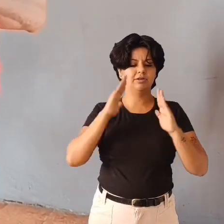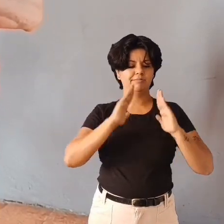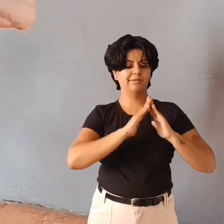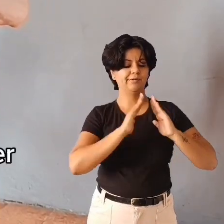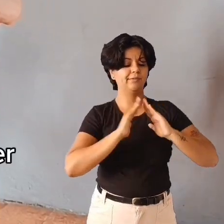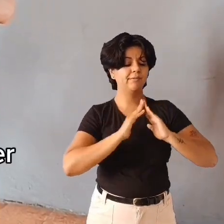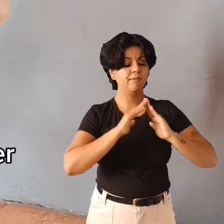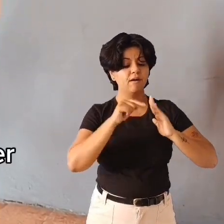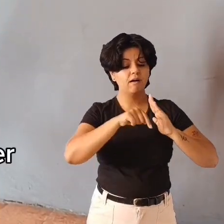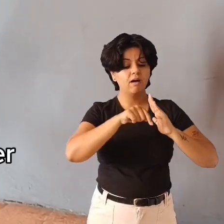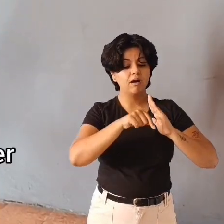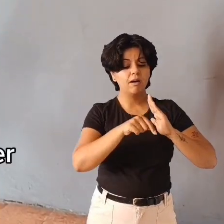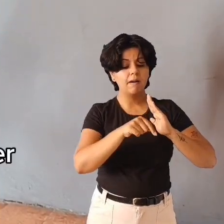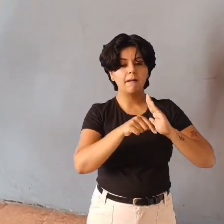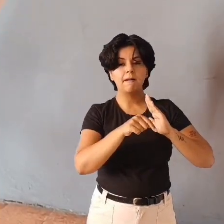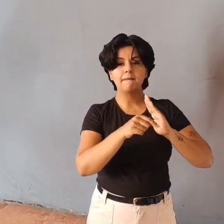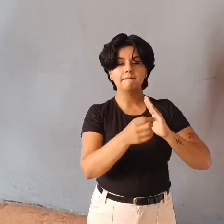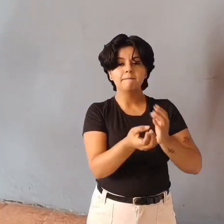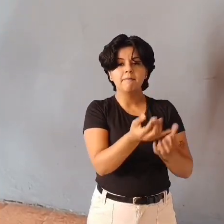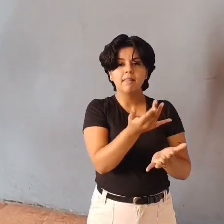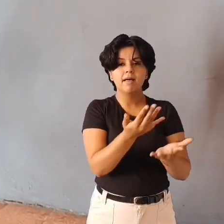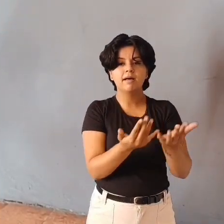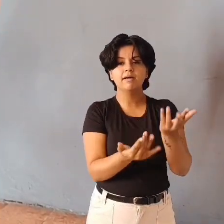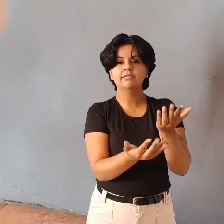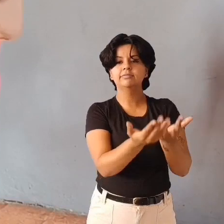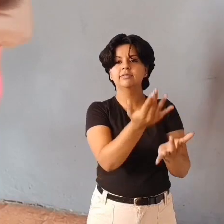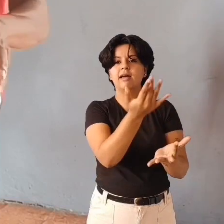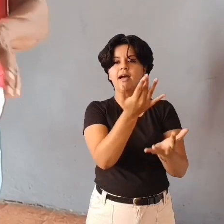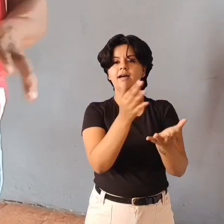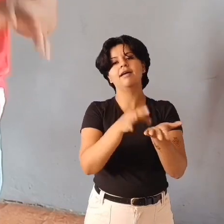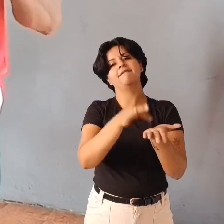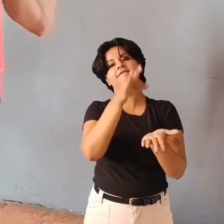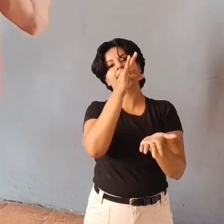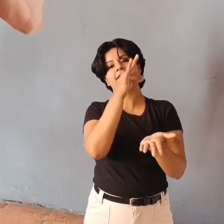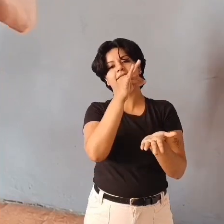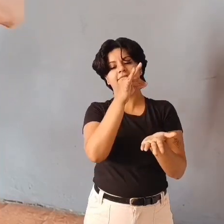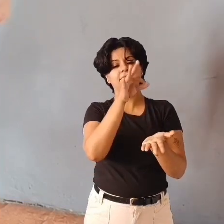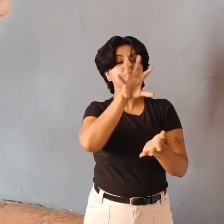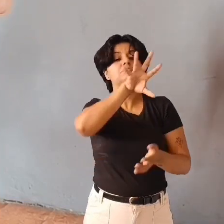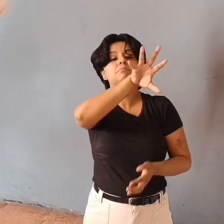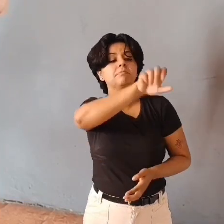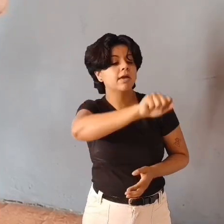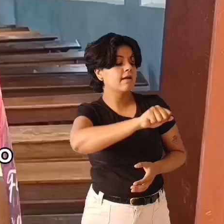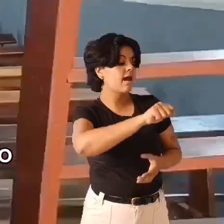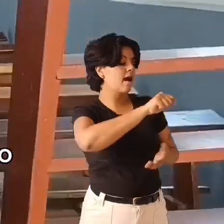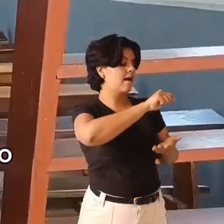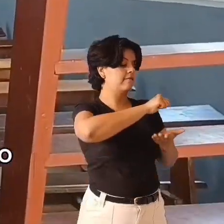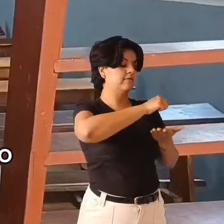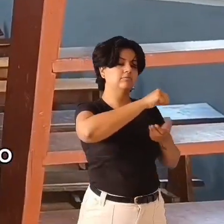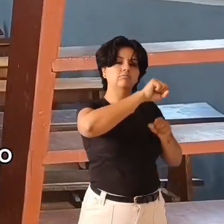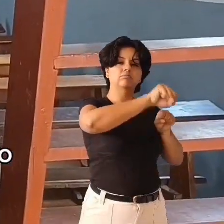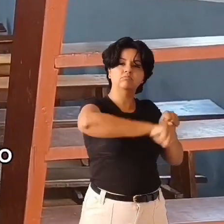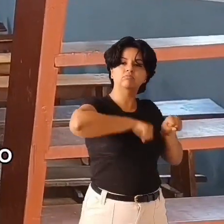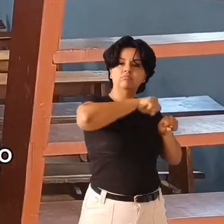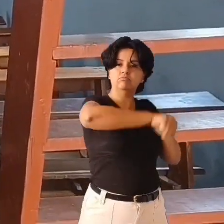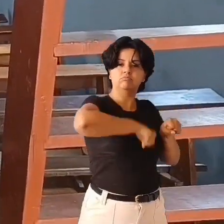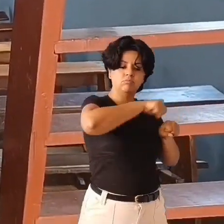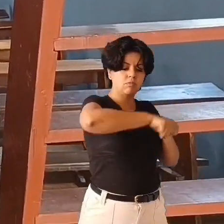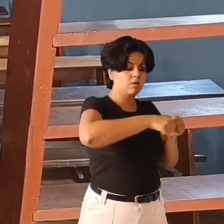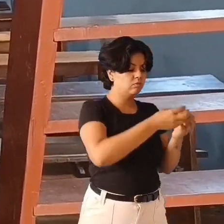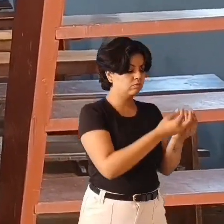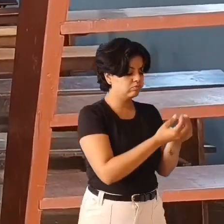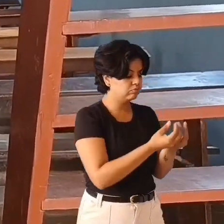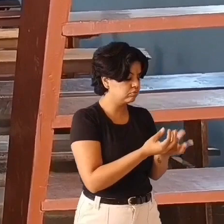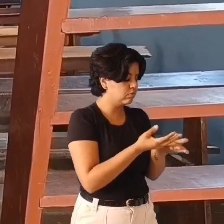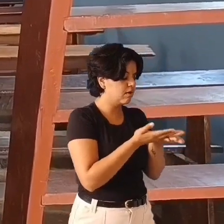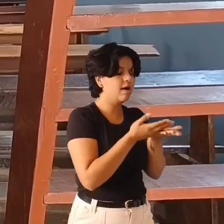naquela época. As famílias tinham condição de oferecer, porque em cada quintal quase tinha um pezinho de café. Então ia só punhando aquele cafezinho, depois